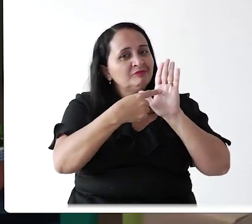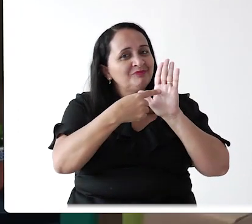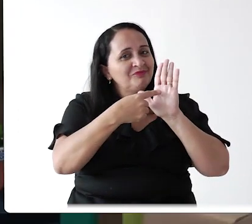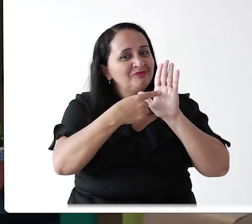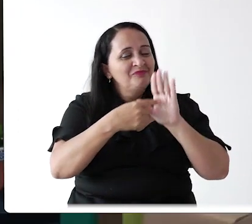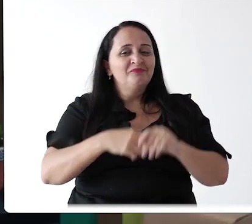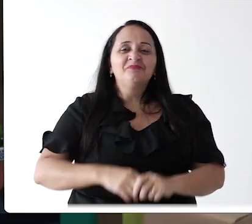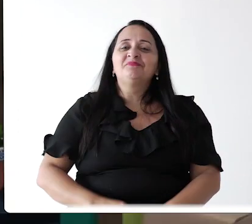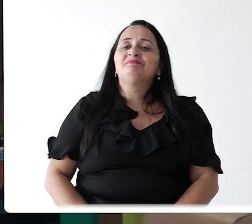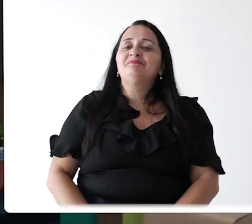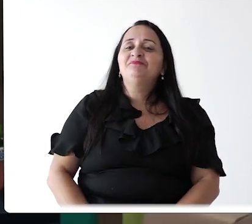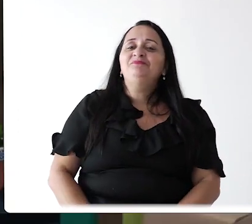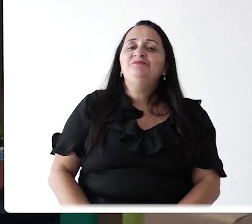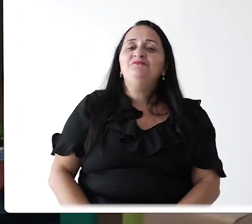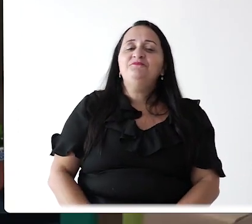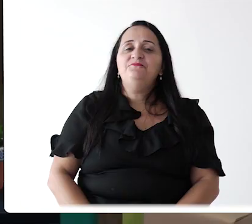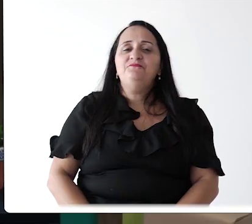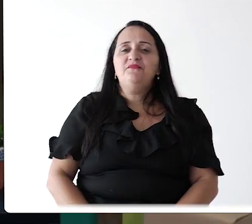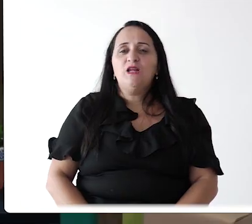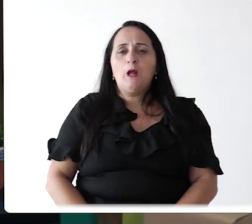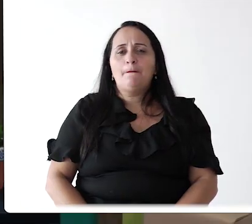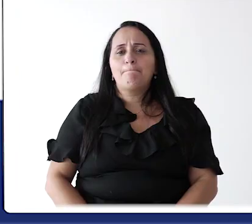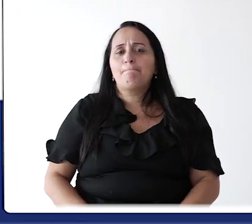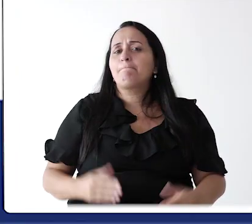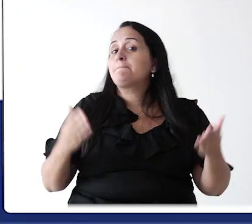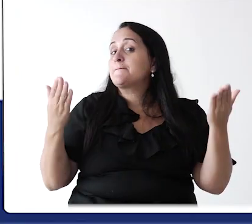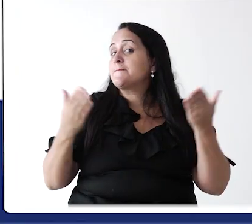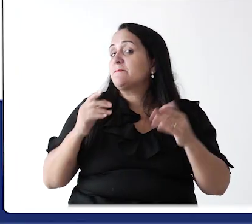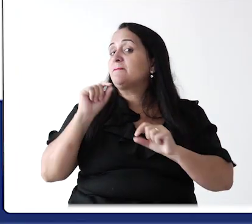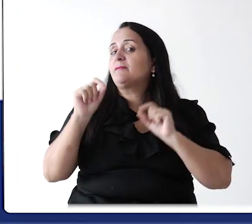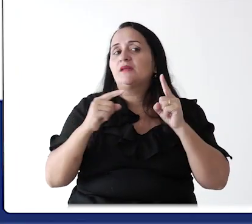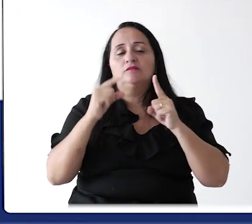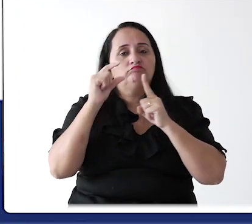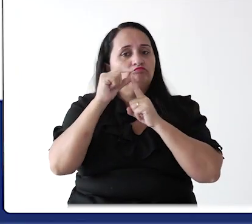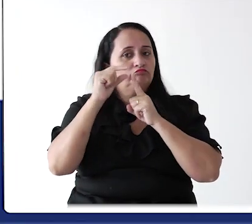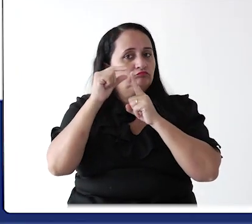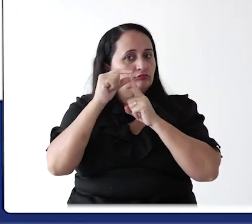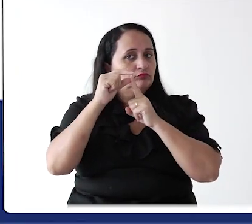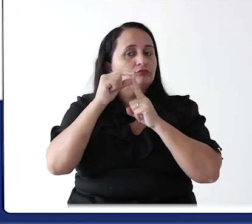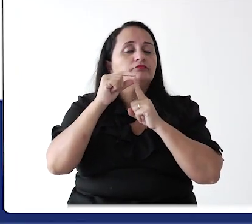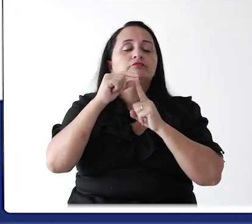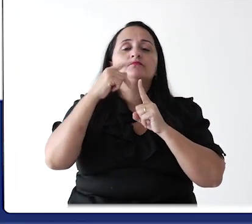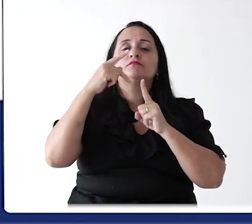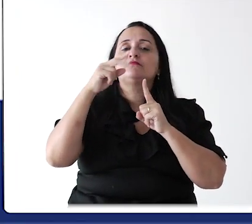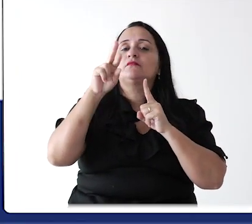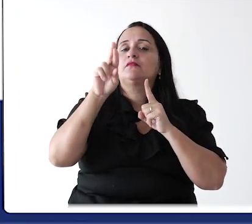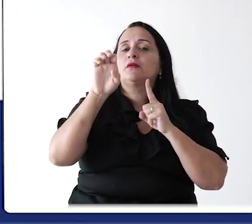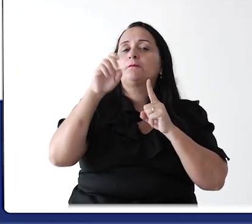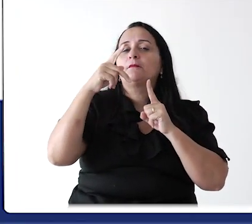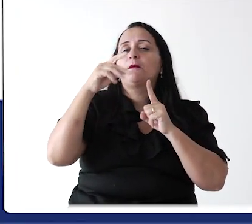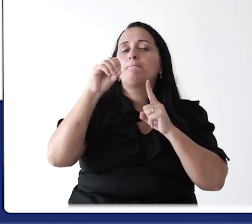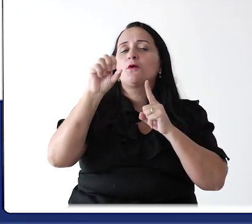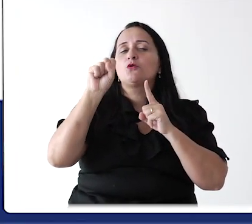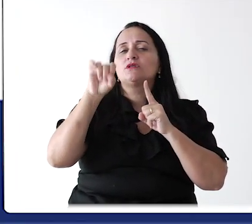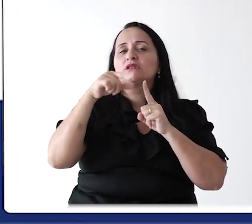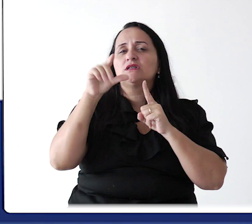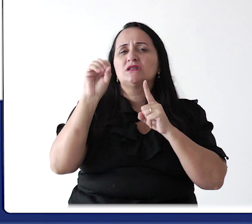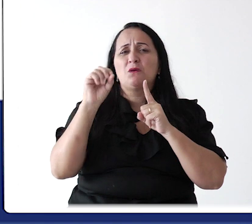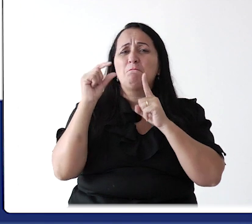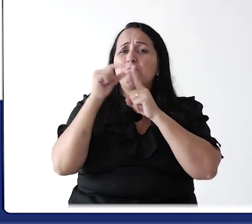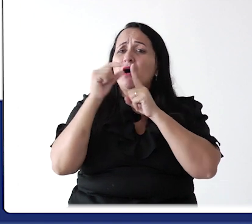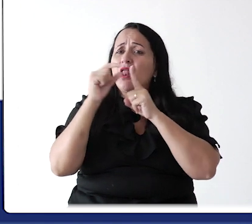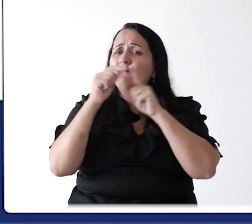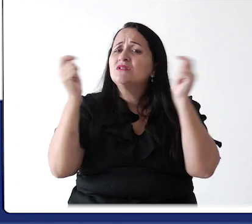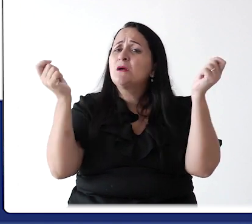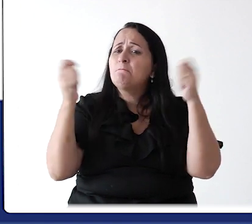lugar. Vamos ver o que são as preposições? São palavras que têm a função de conexão. Elas